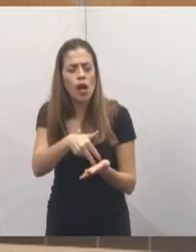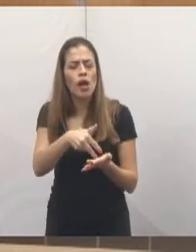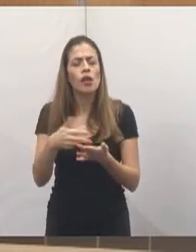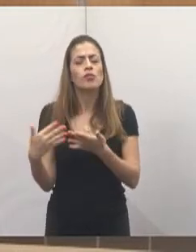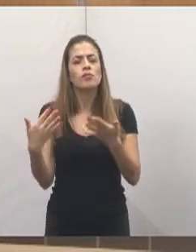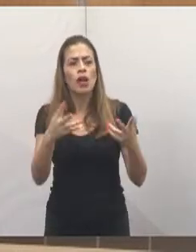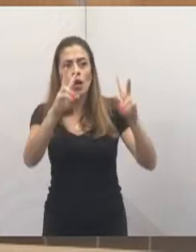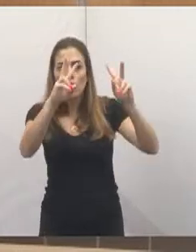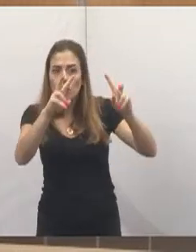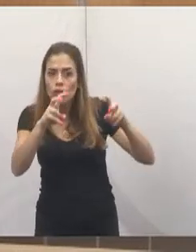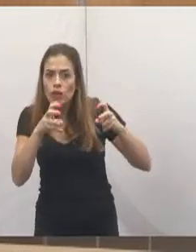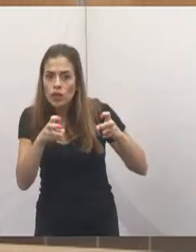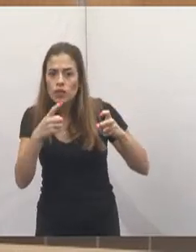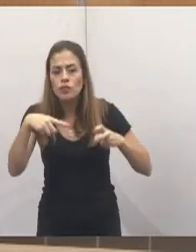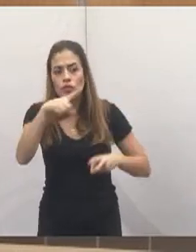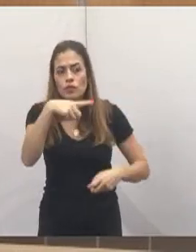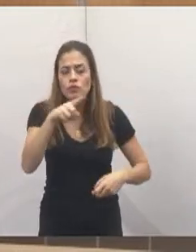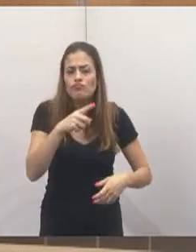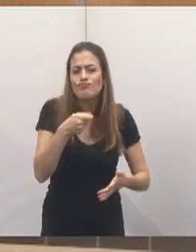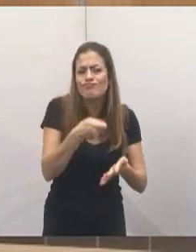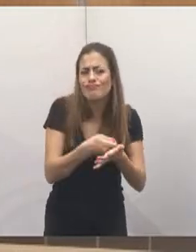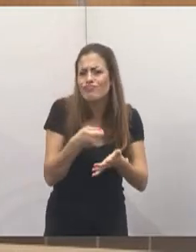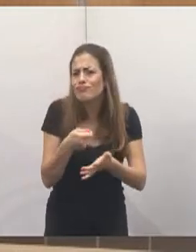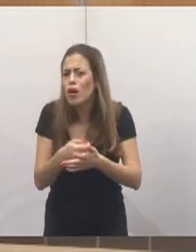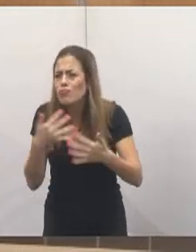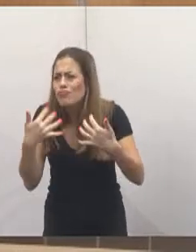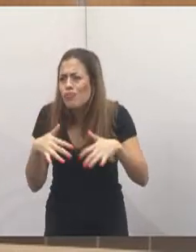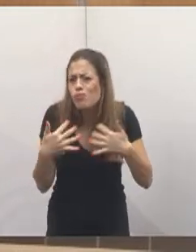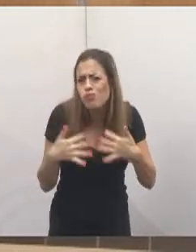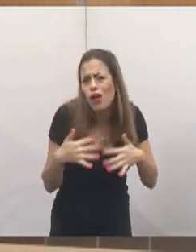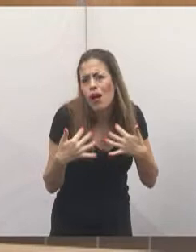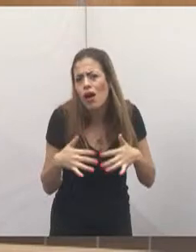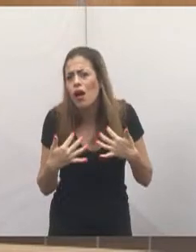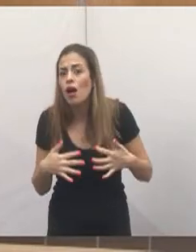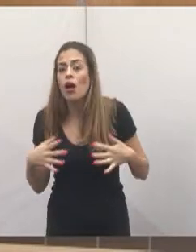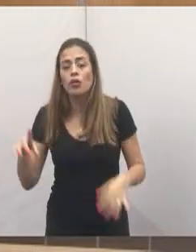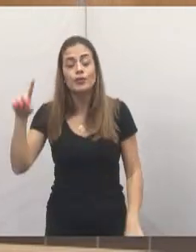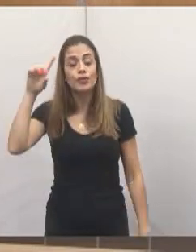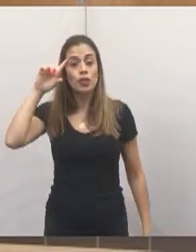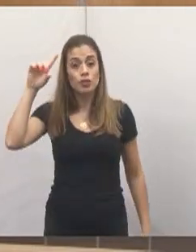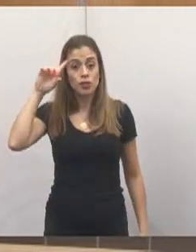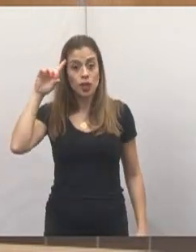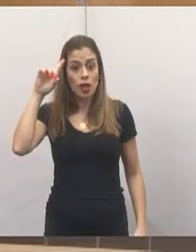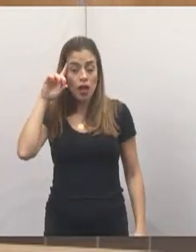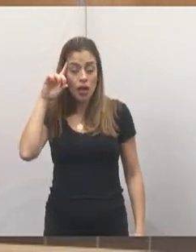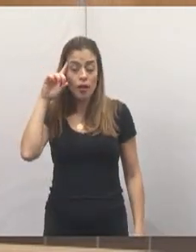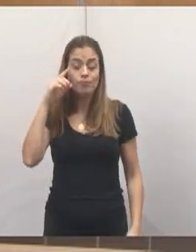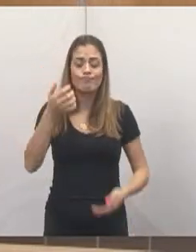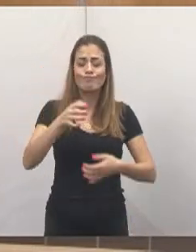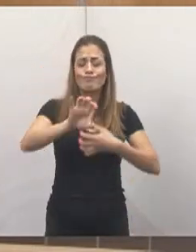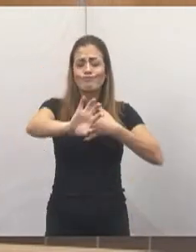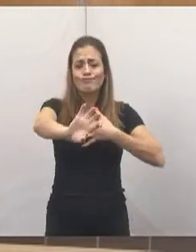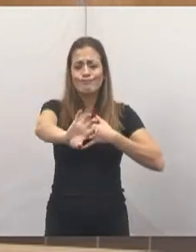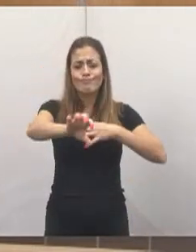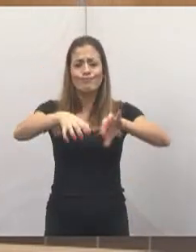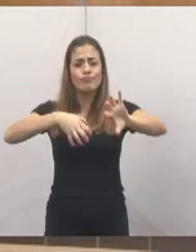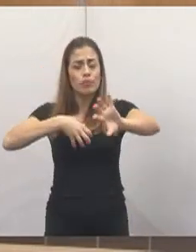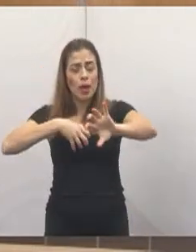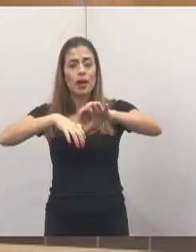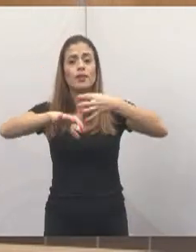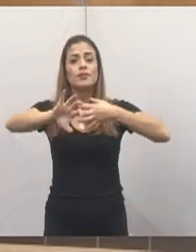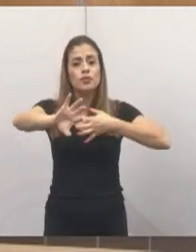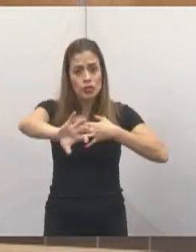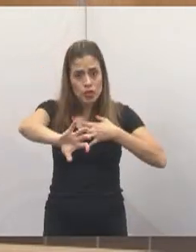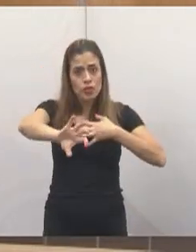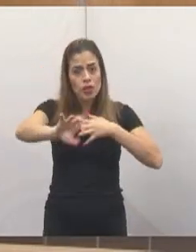que vocês enfrentam provações contínuas, sendo testados diariamente a exercer a empatia, que é a